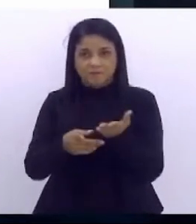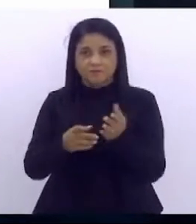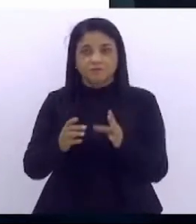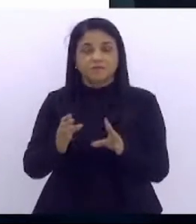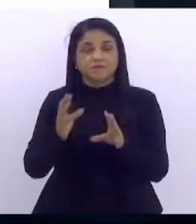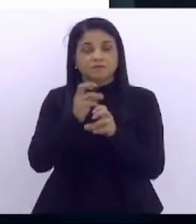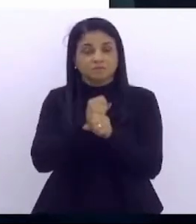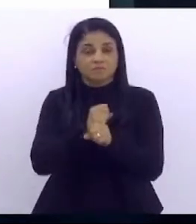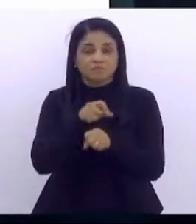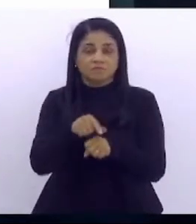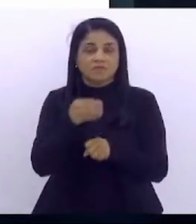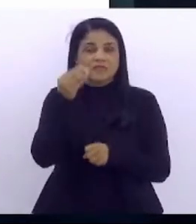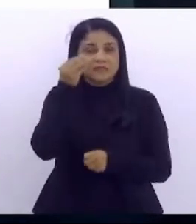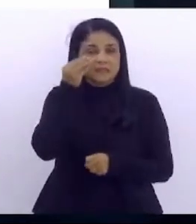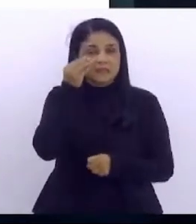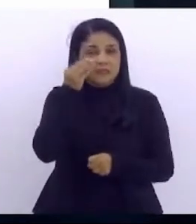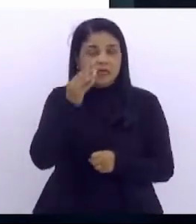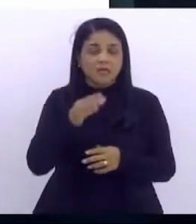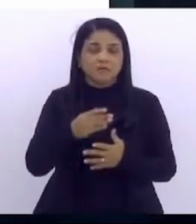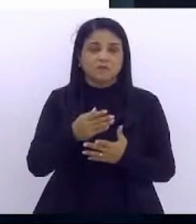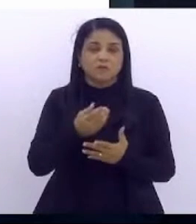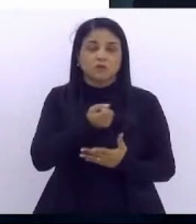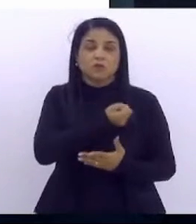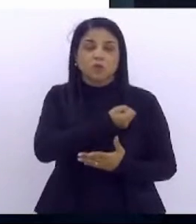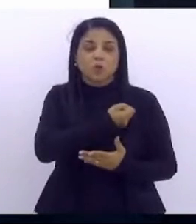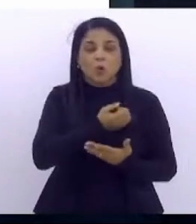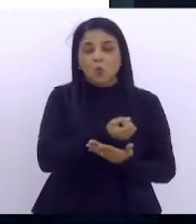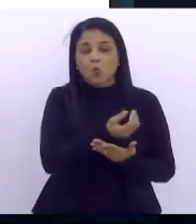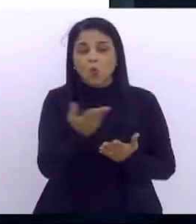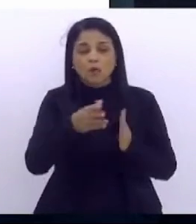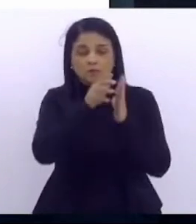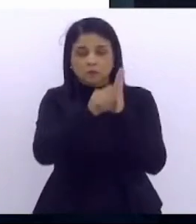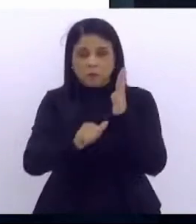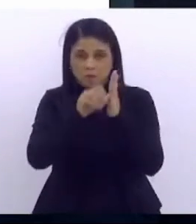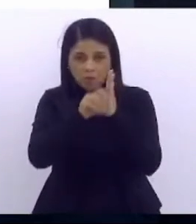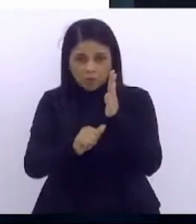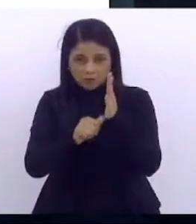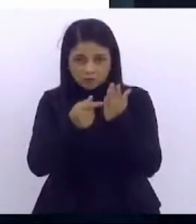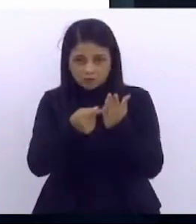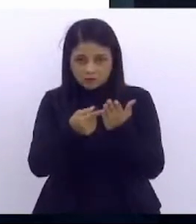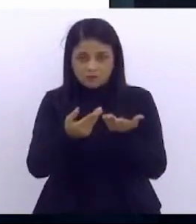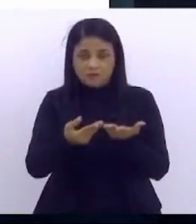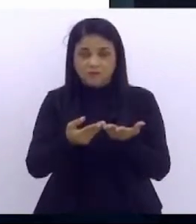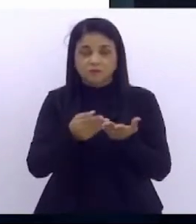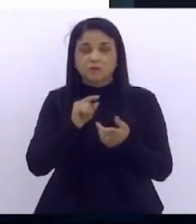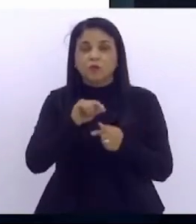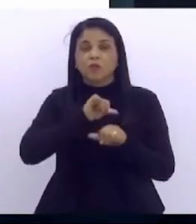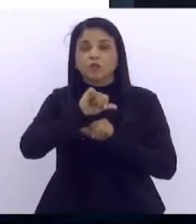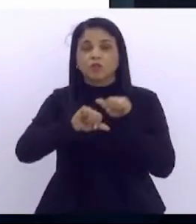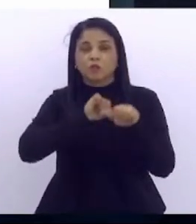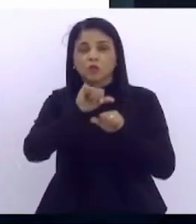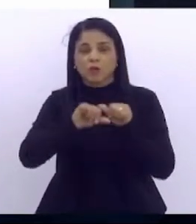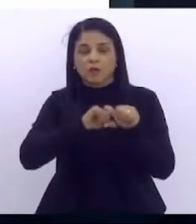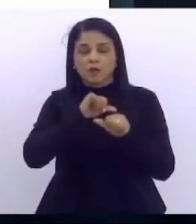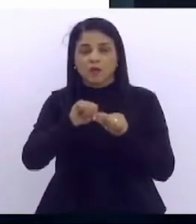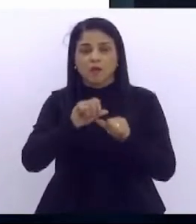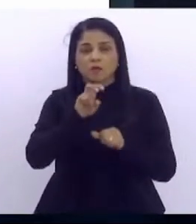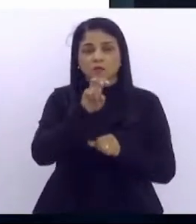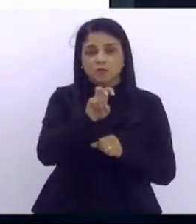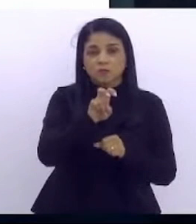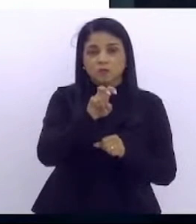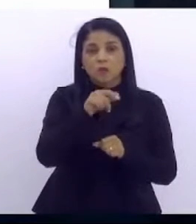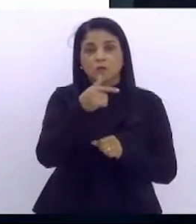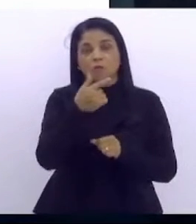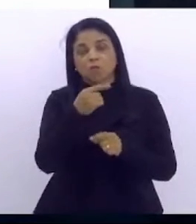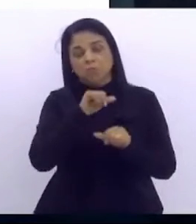faço também nesse número, né, para tentar mensurar o tamanho da superestimativa de abortos, é trocar esses fatores. Eu troco o 5